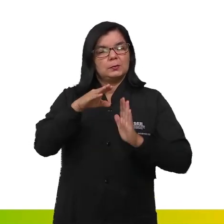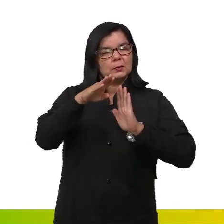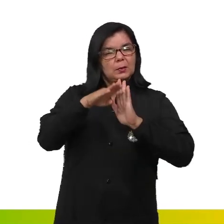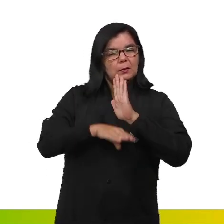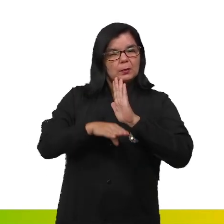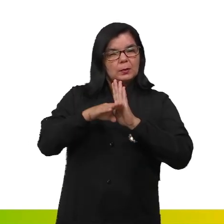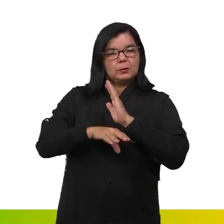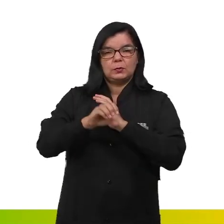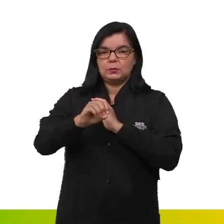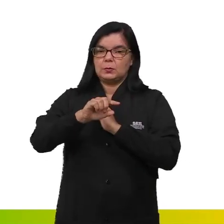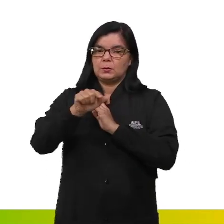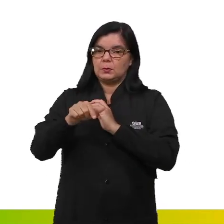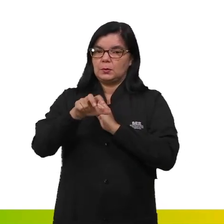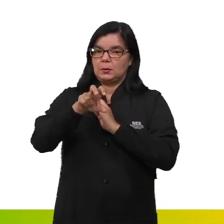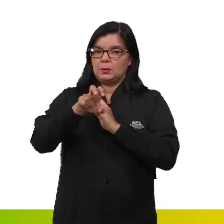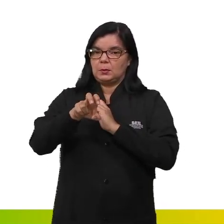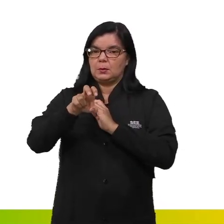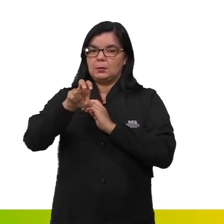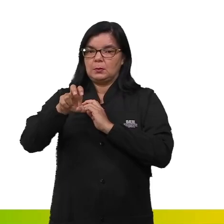abaixo de